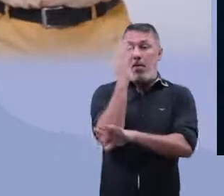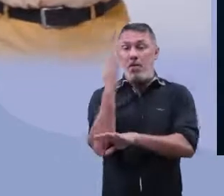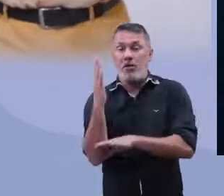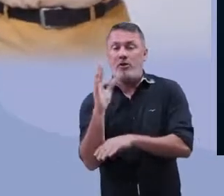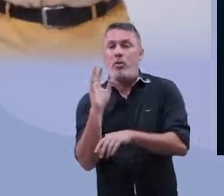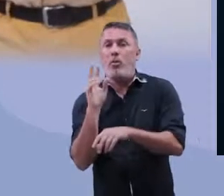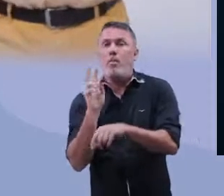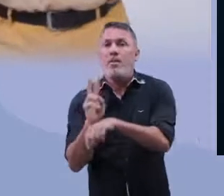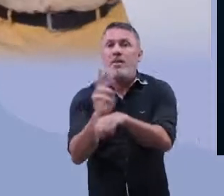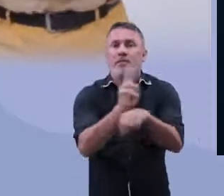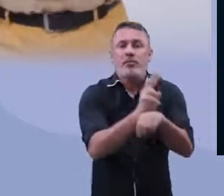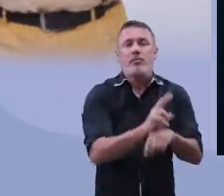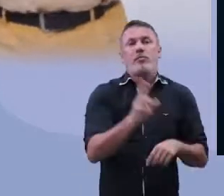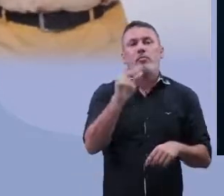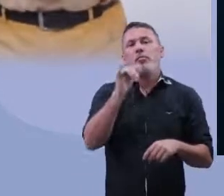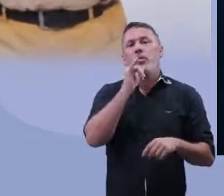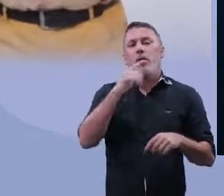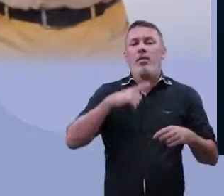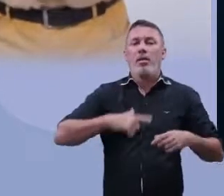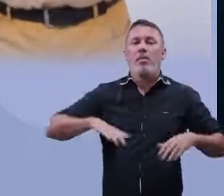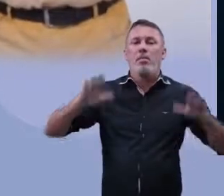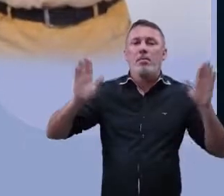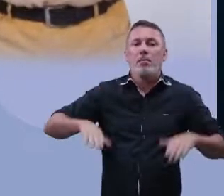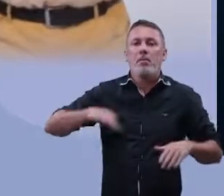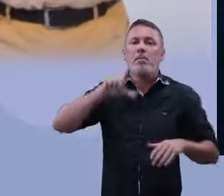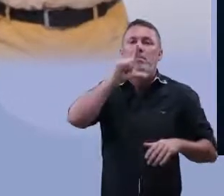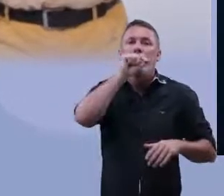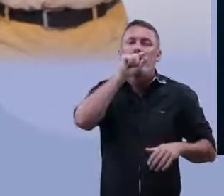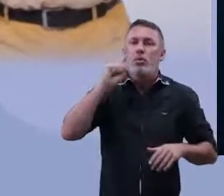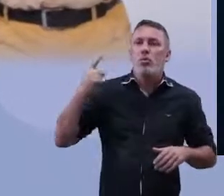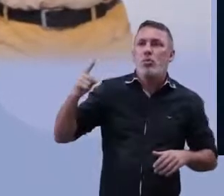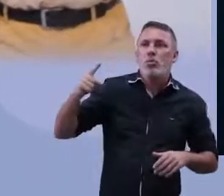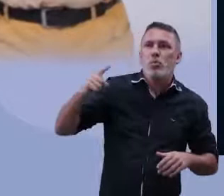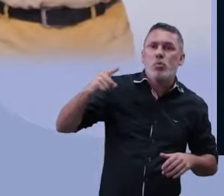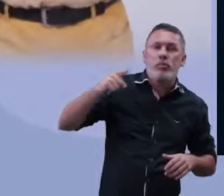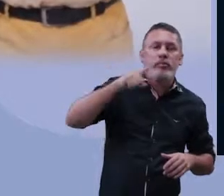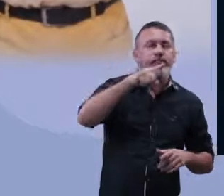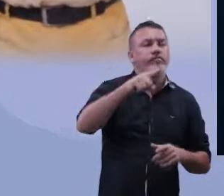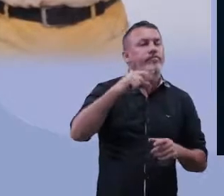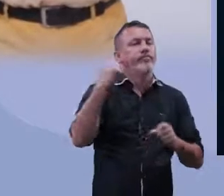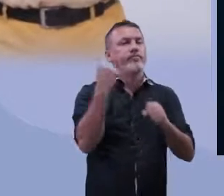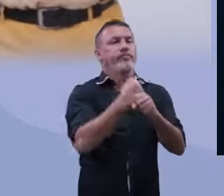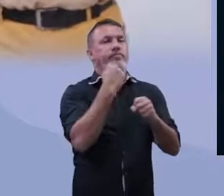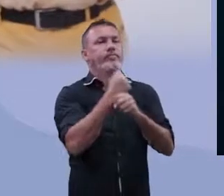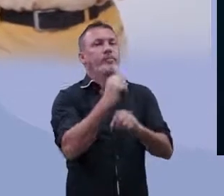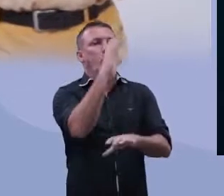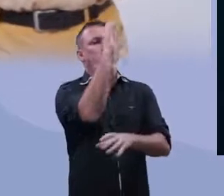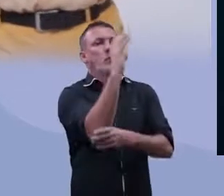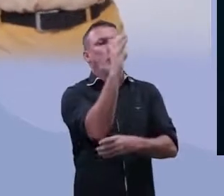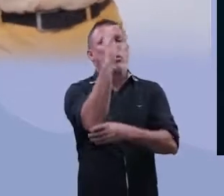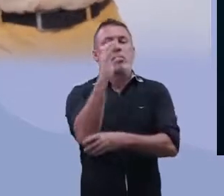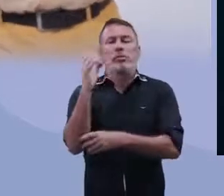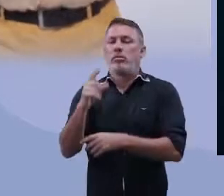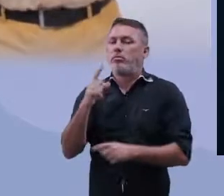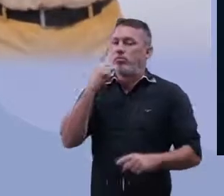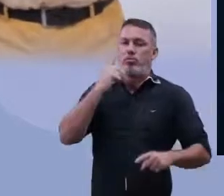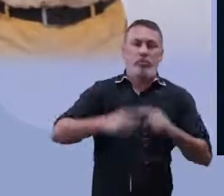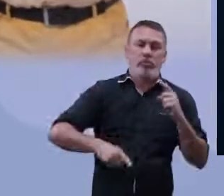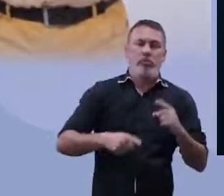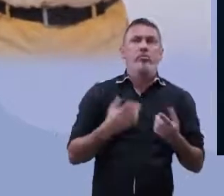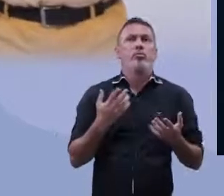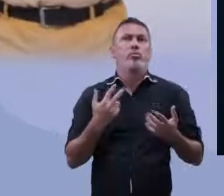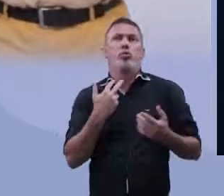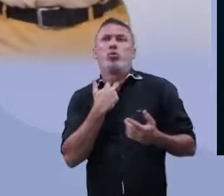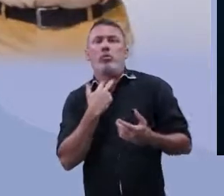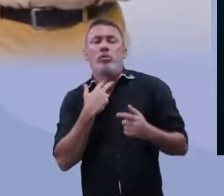por exemplo, rota de aves migratórias, você não pode instalar ali essa central eólica.